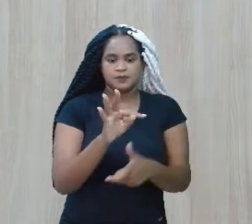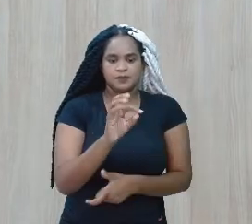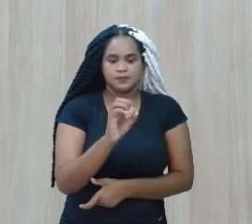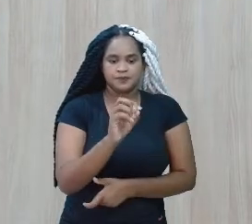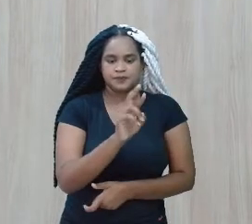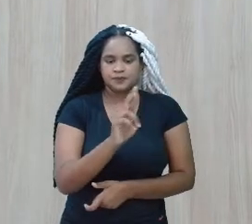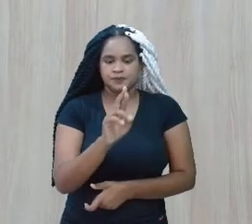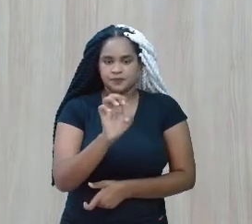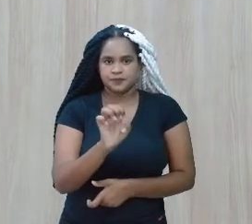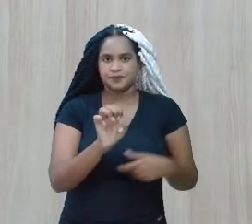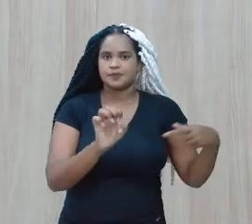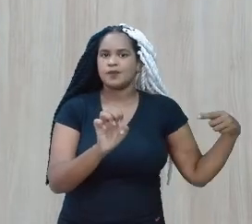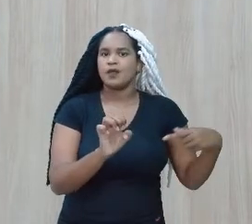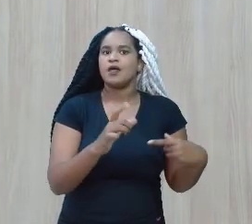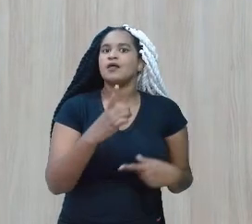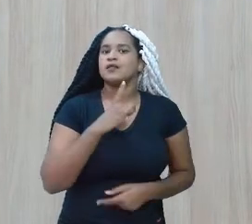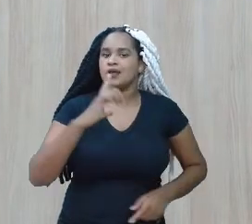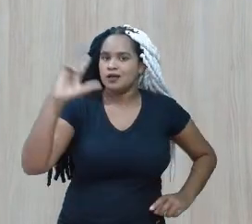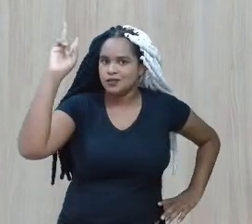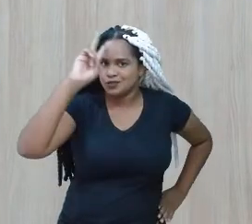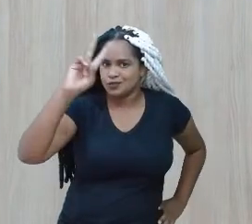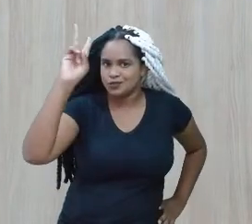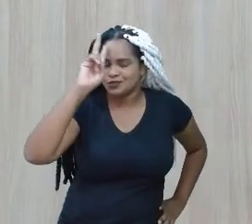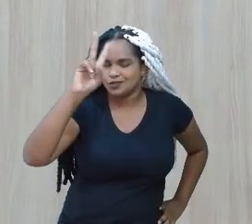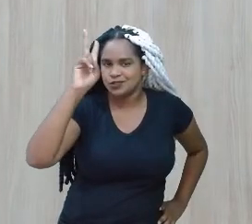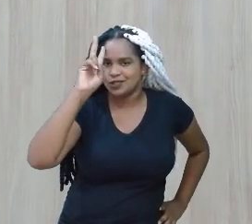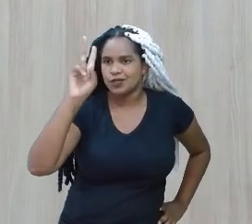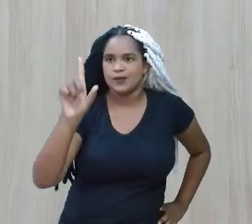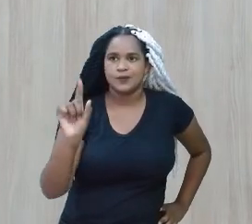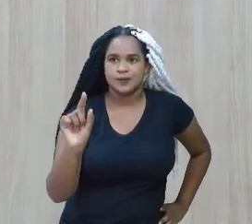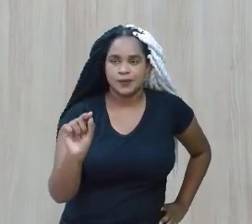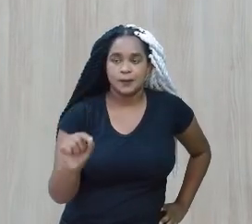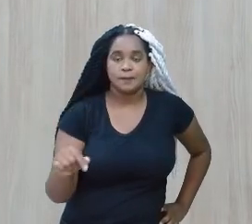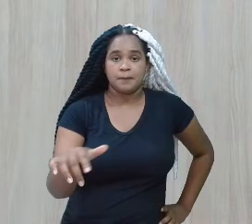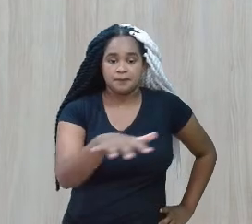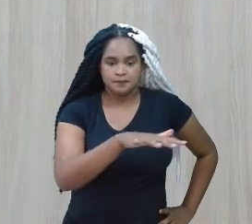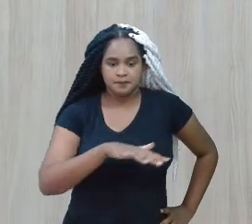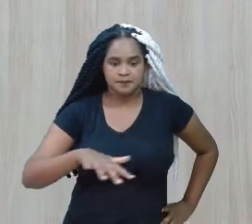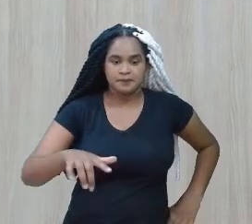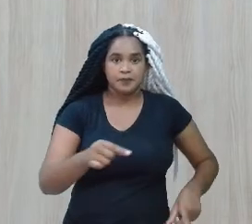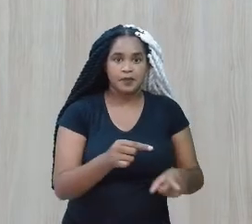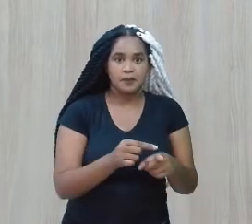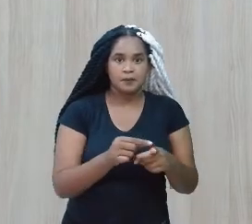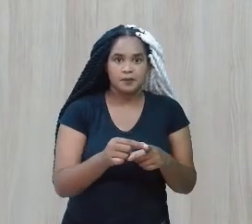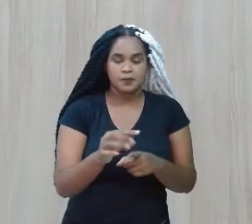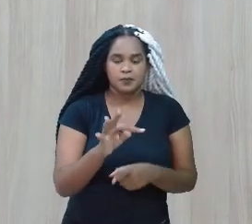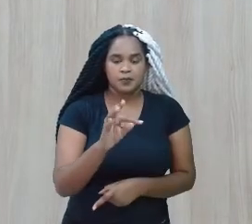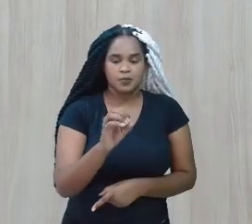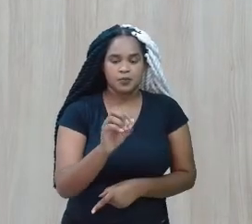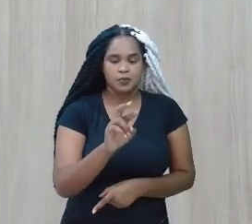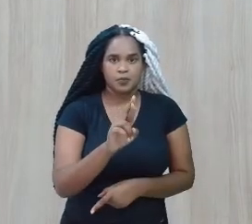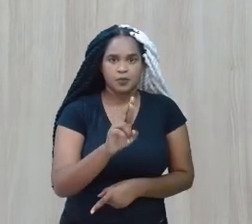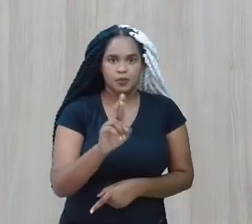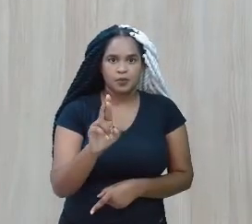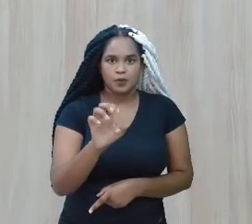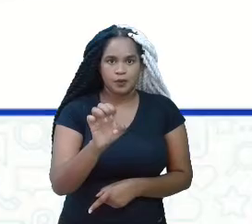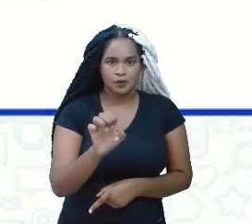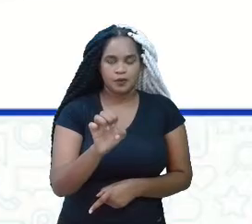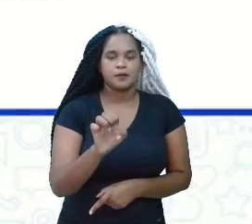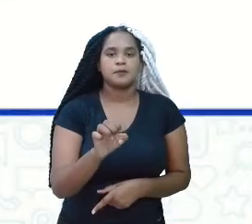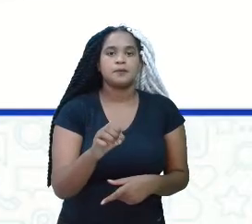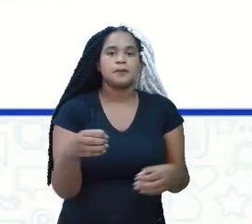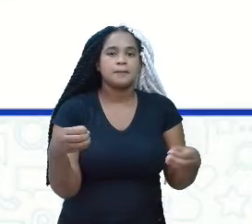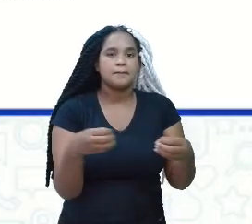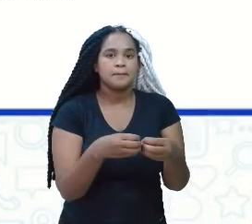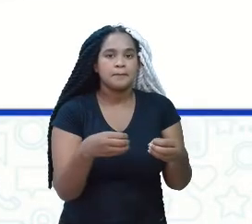história, outra imaginação. Essa é para quem mora no bairro da Torre, zona norte de Recife. Próximo ao